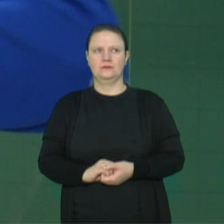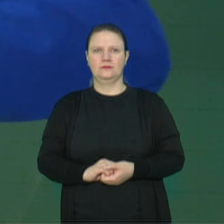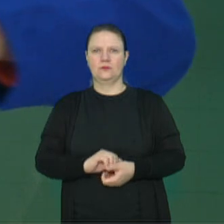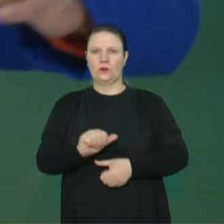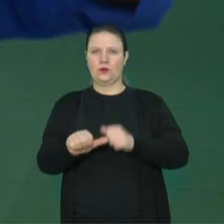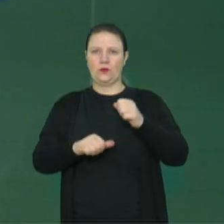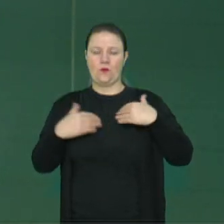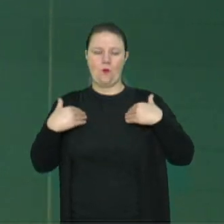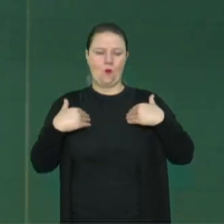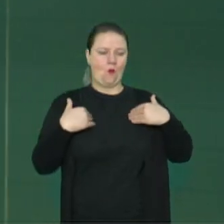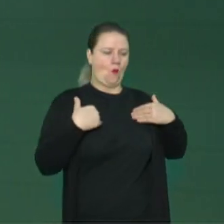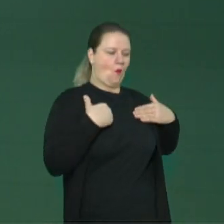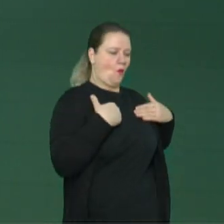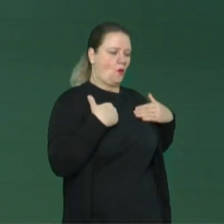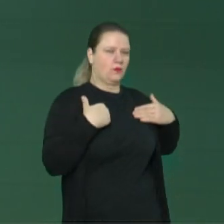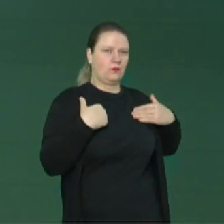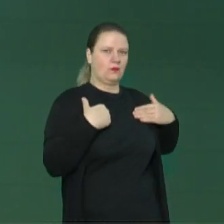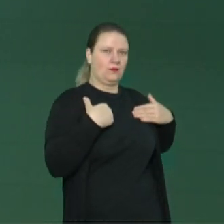Trocou de lado.